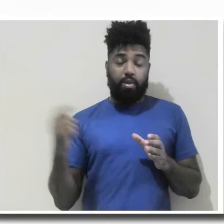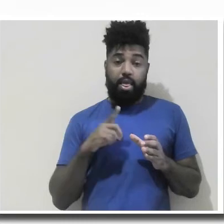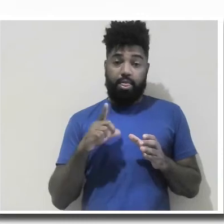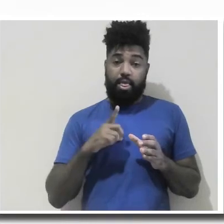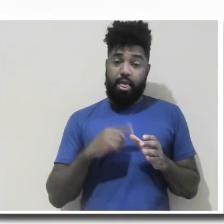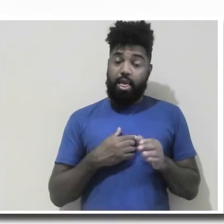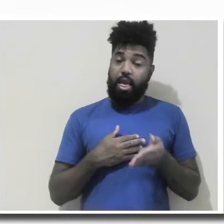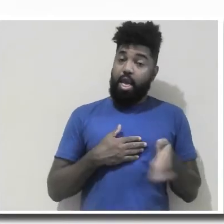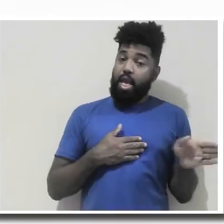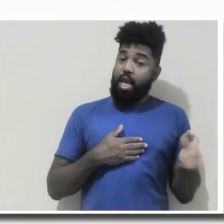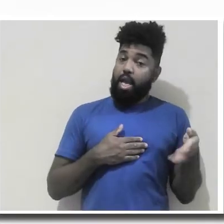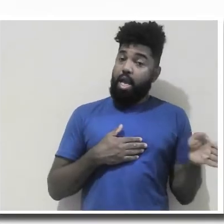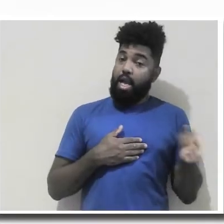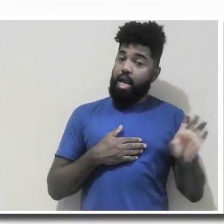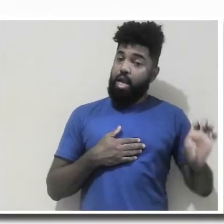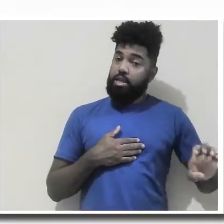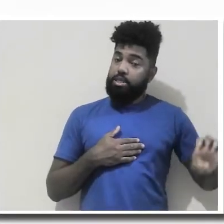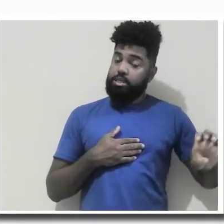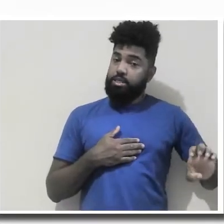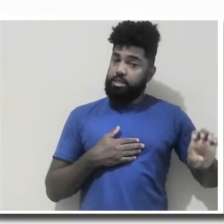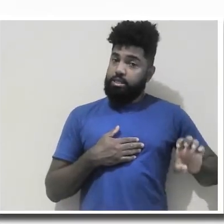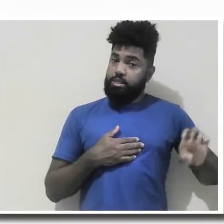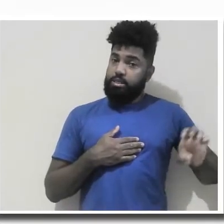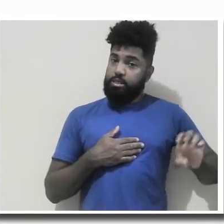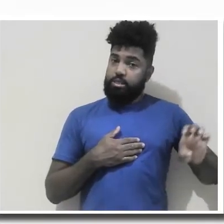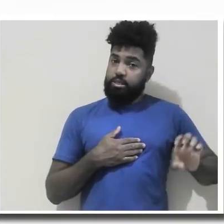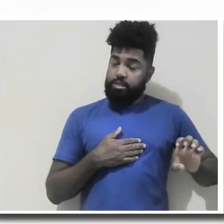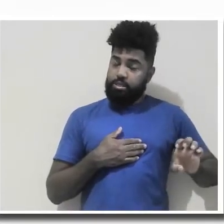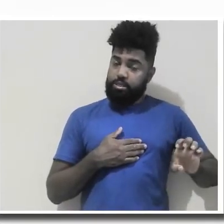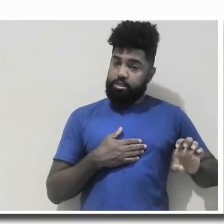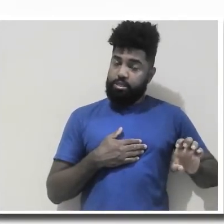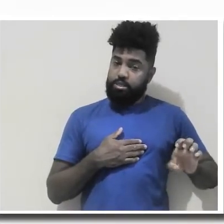ele aparecesse à esquerda